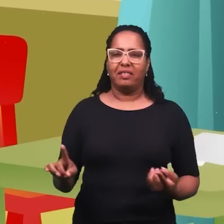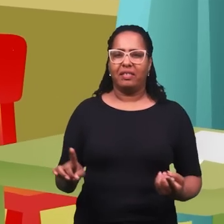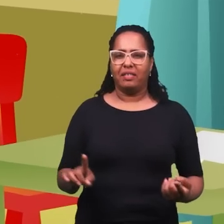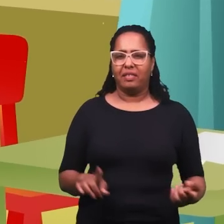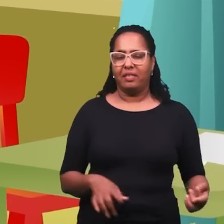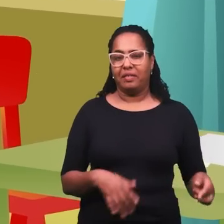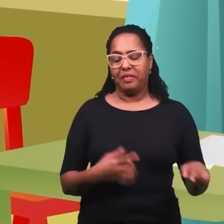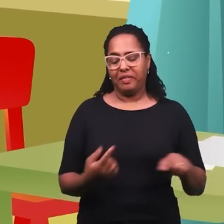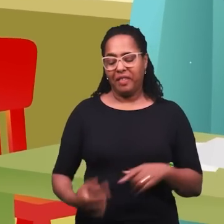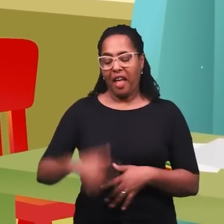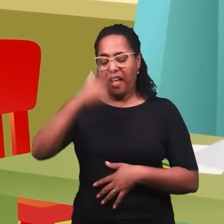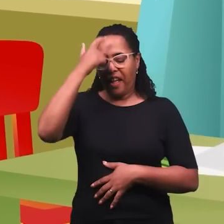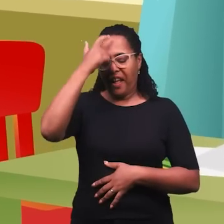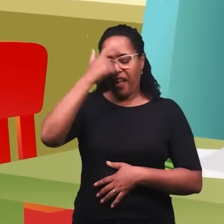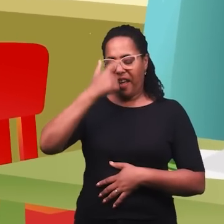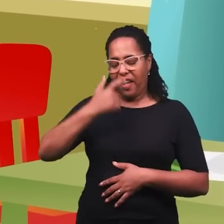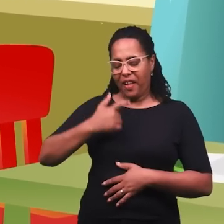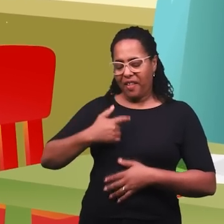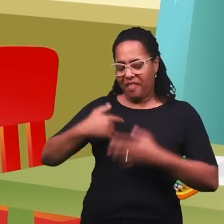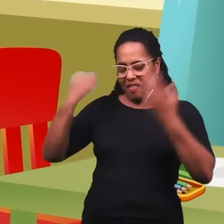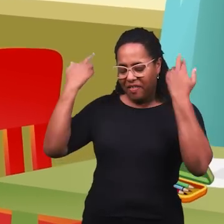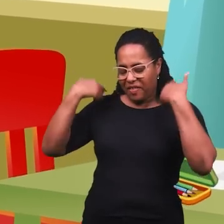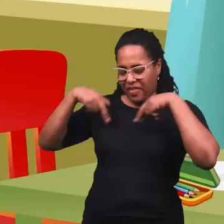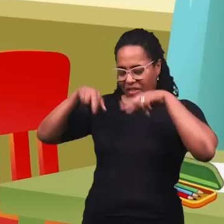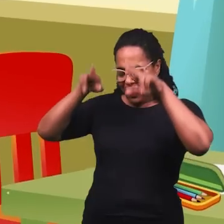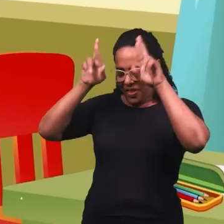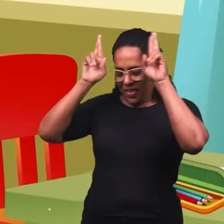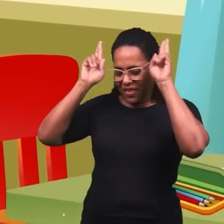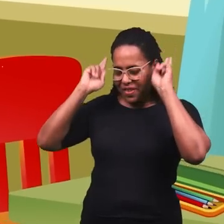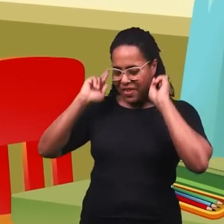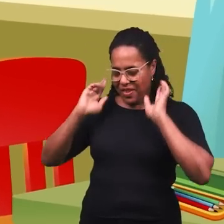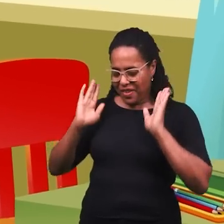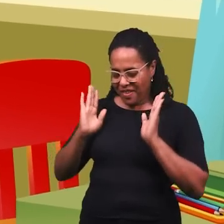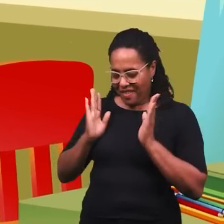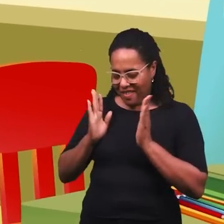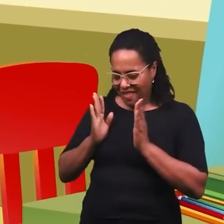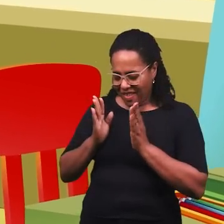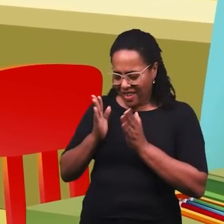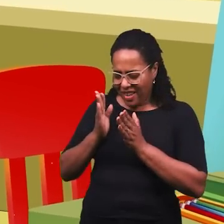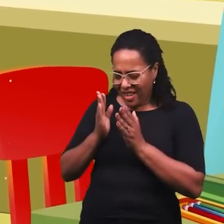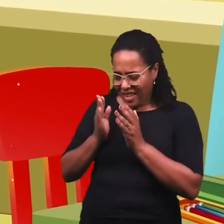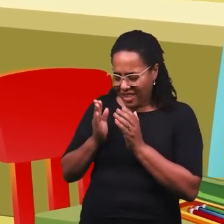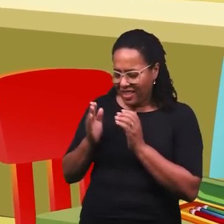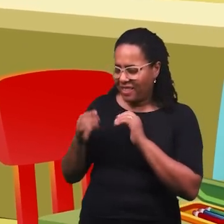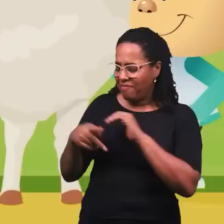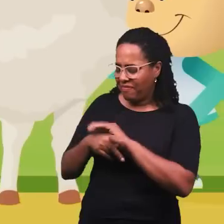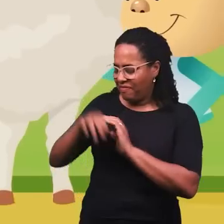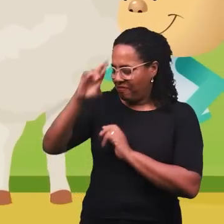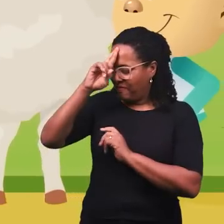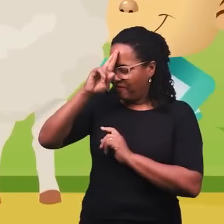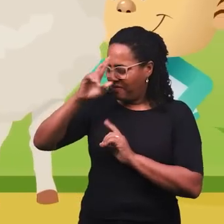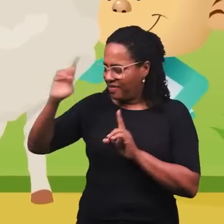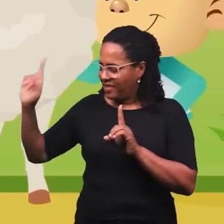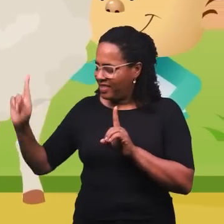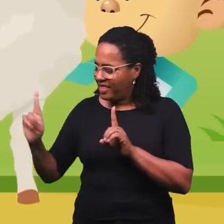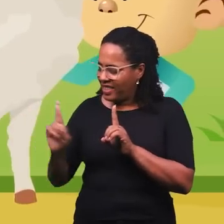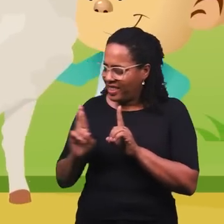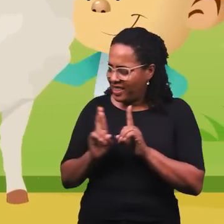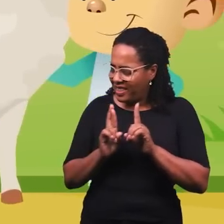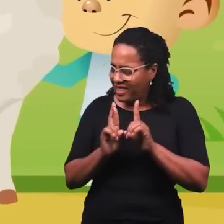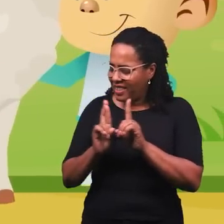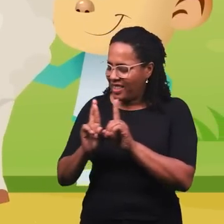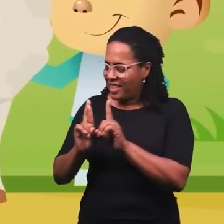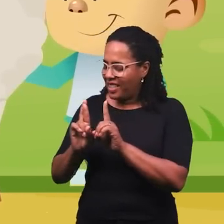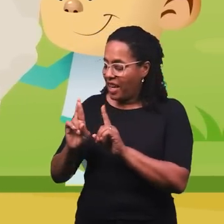Uma ovelhinha de Jesus eu sou, sempre está comigo,